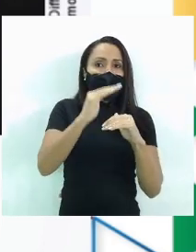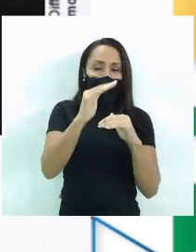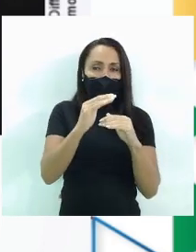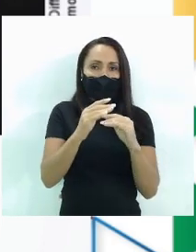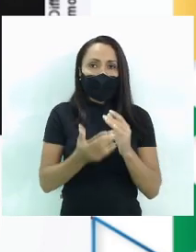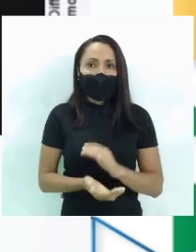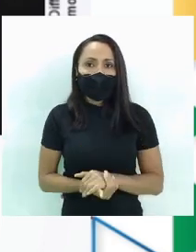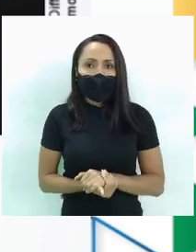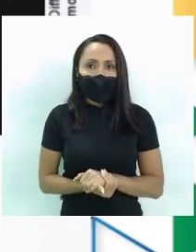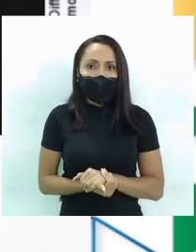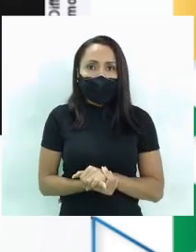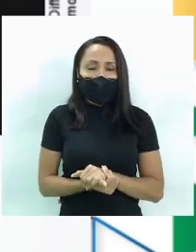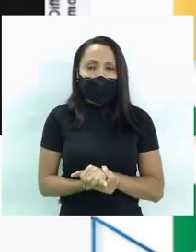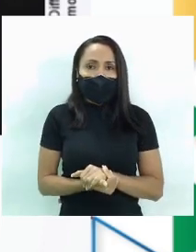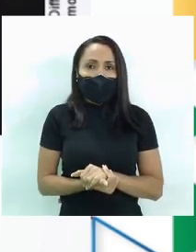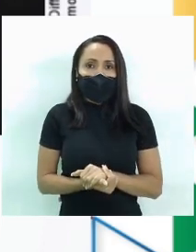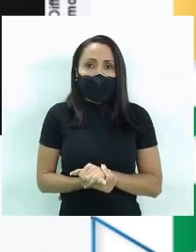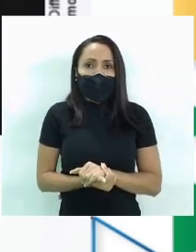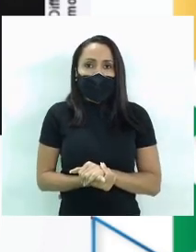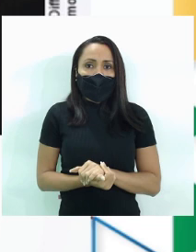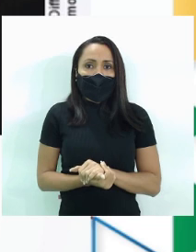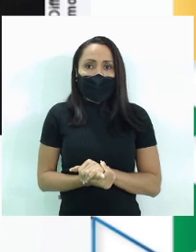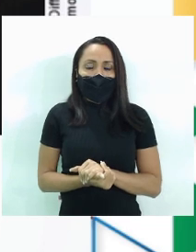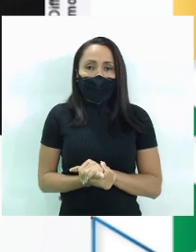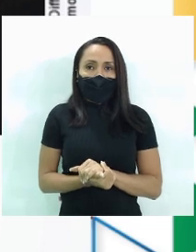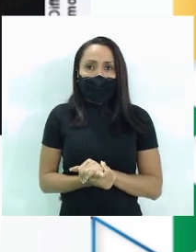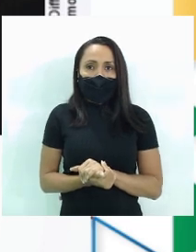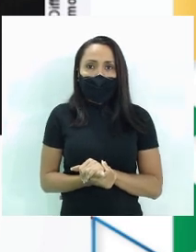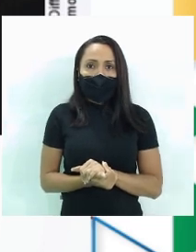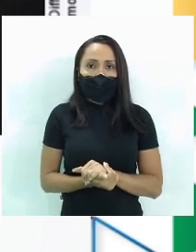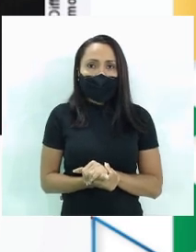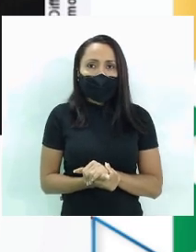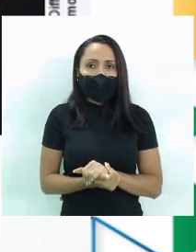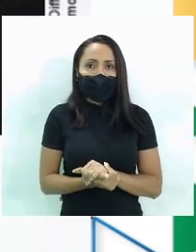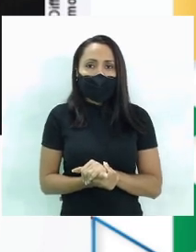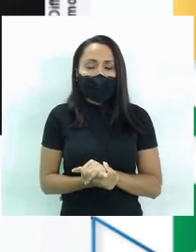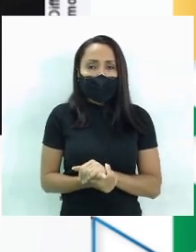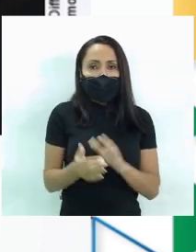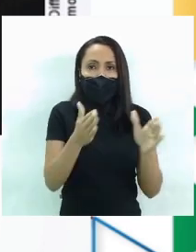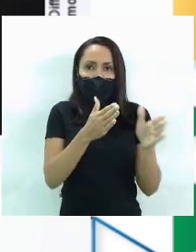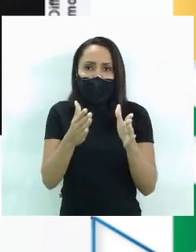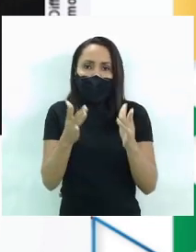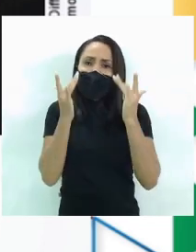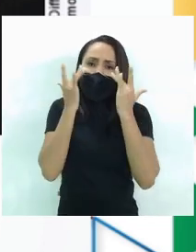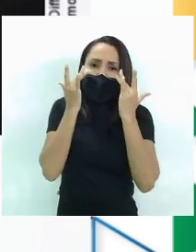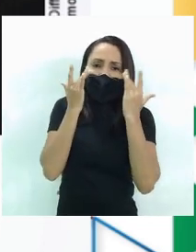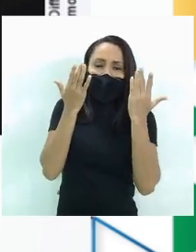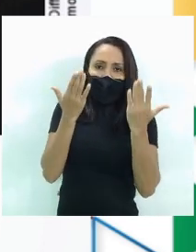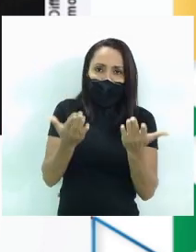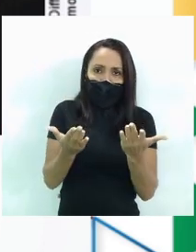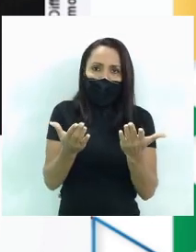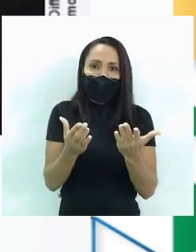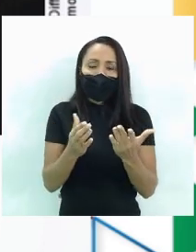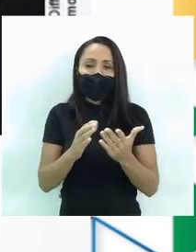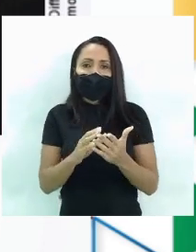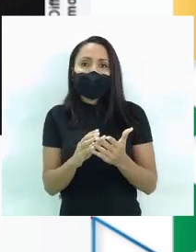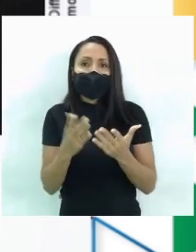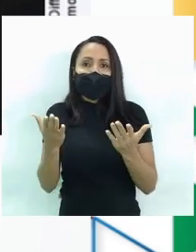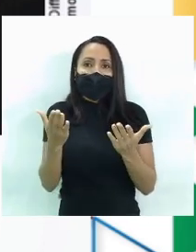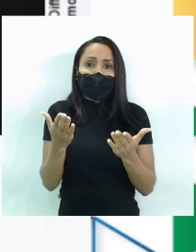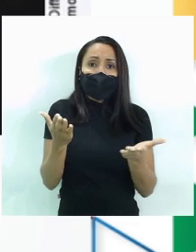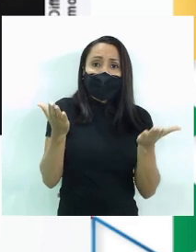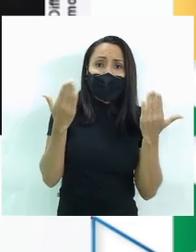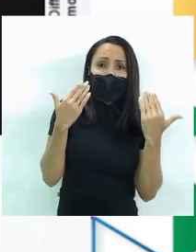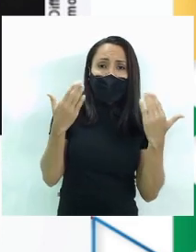o hipertireoidismo, tá certo? Nisso podemos observar a hiperatividade, que é o calor